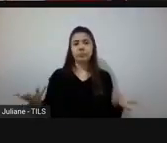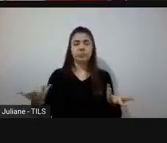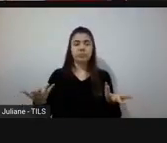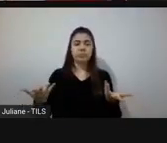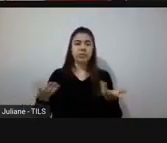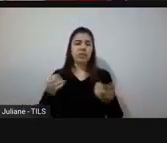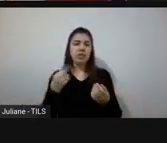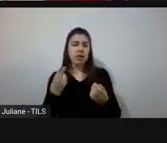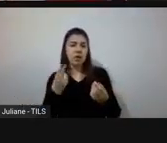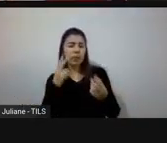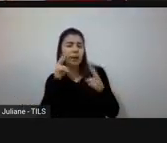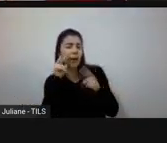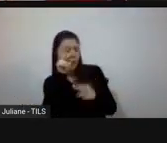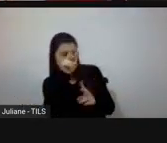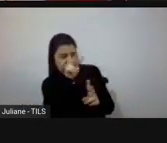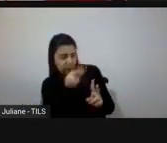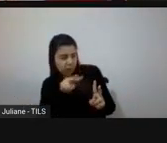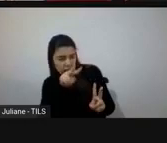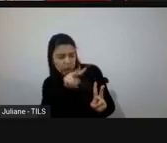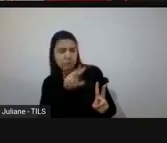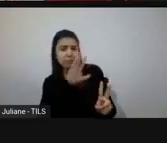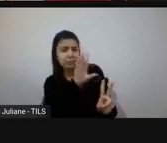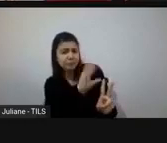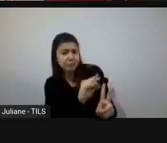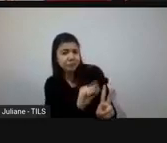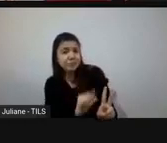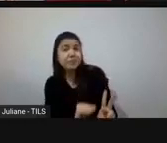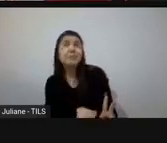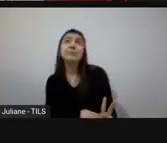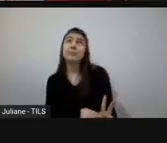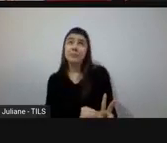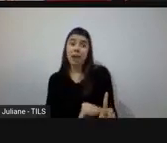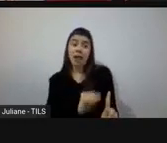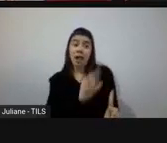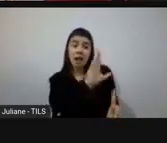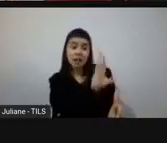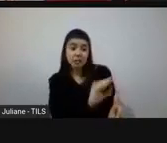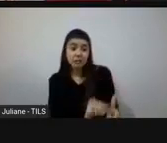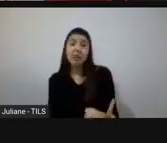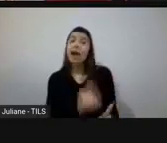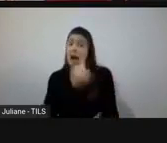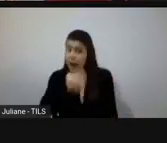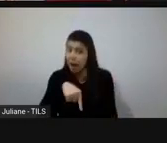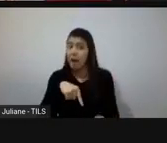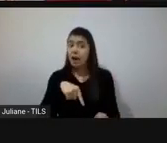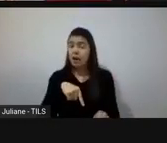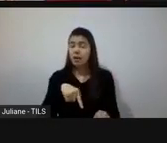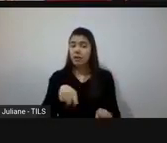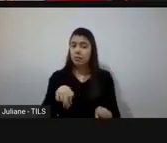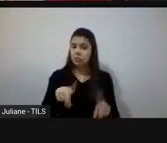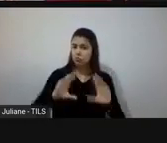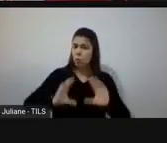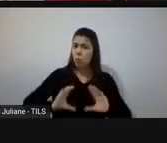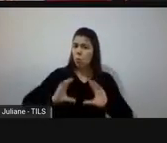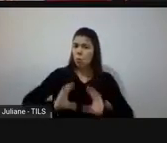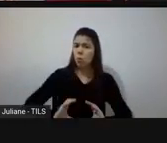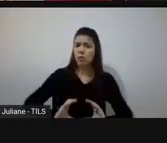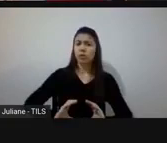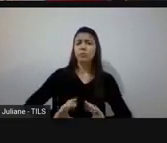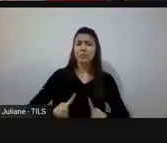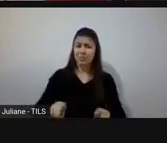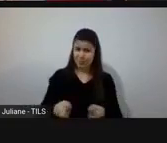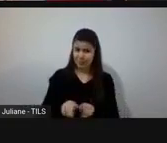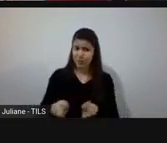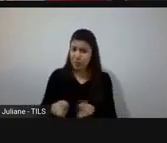olhar o corpo das alunas, e é uma conduta tão absurda quanto os crimes de violência sexual mais graves, né?